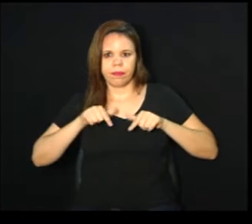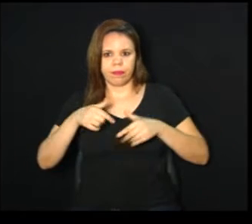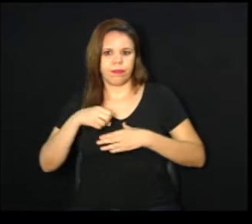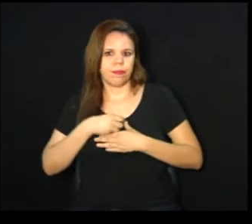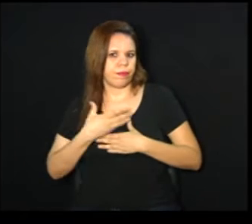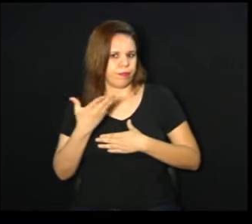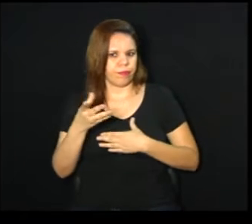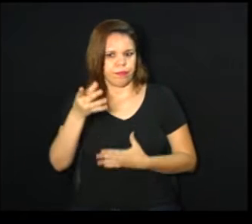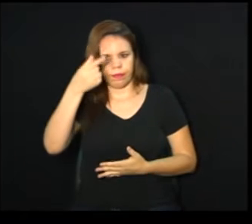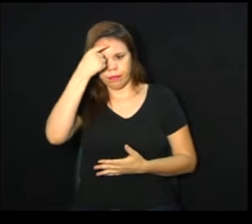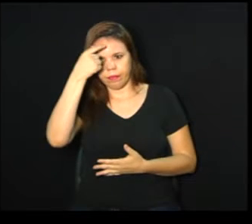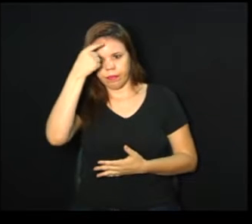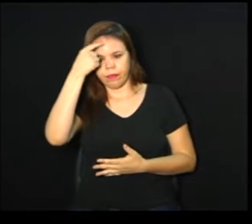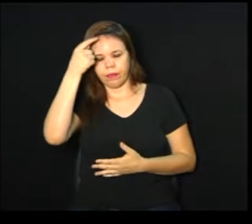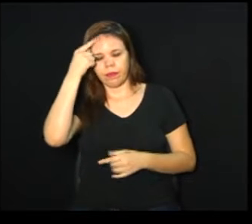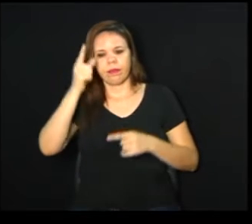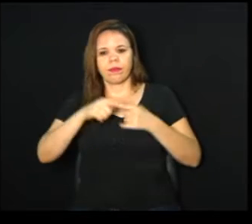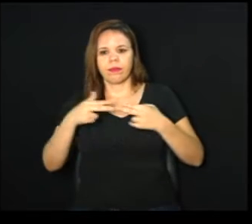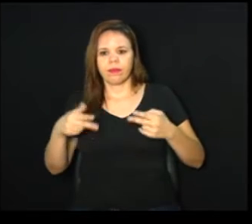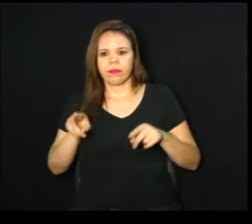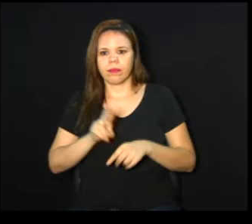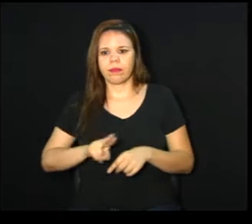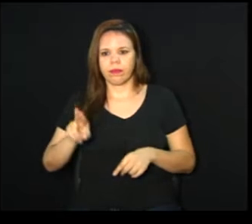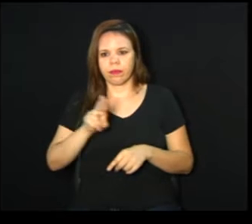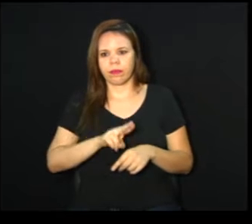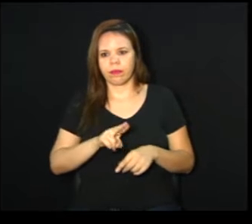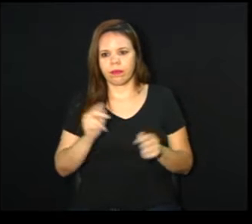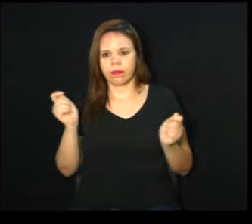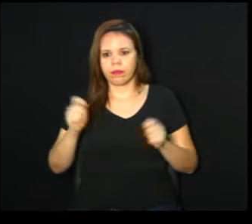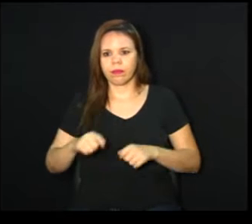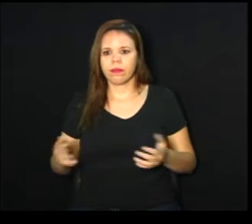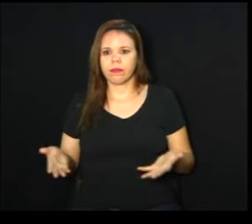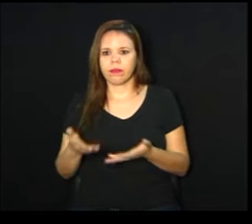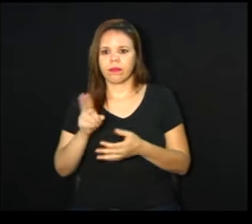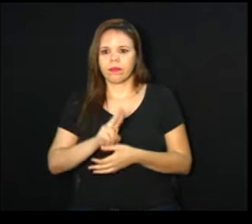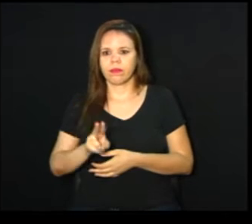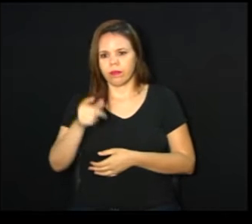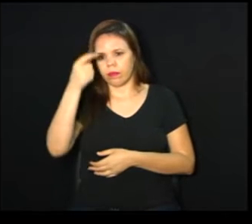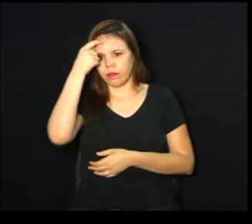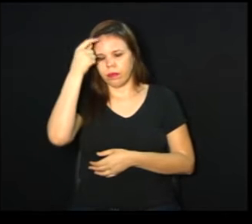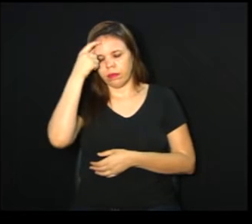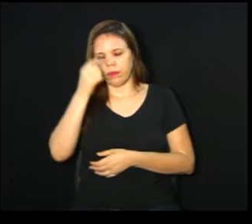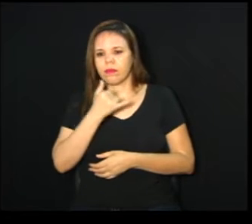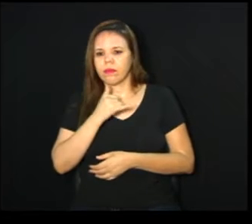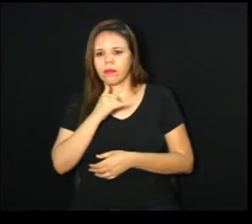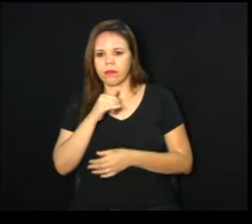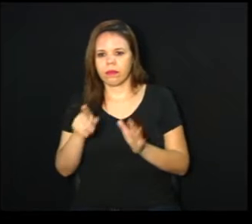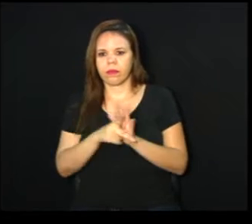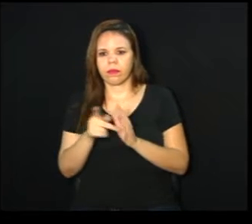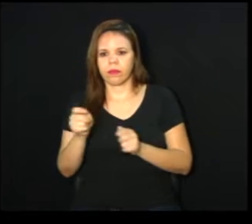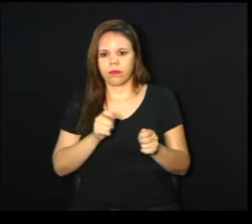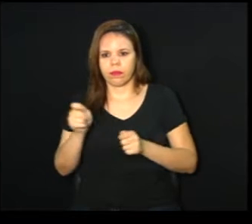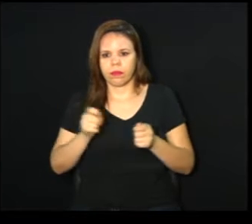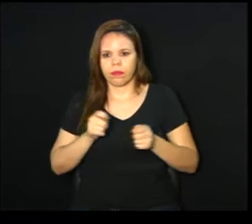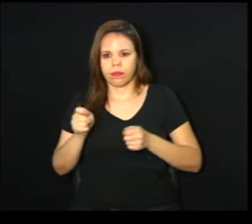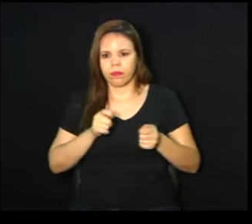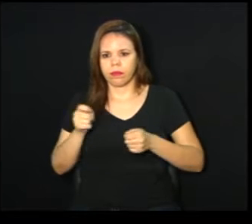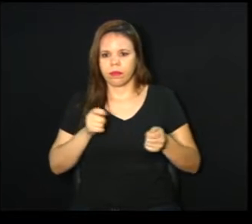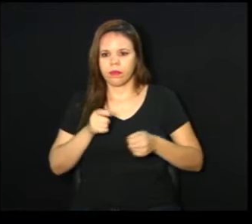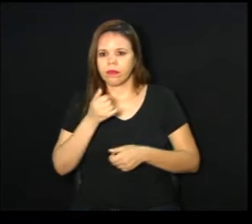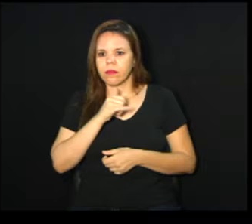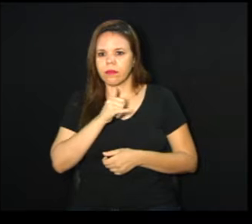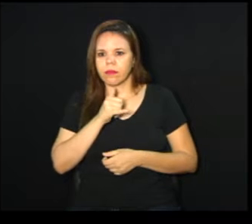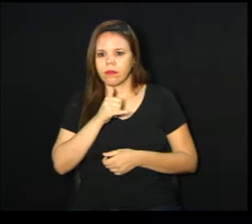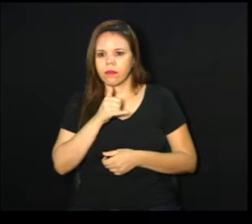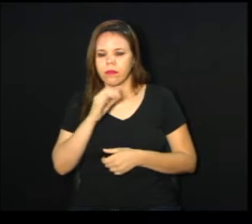eficiente e utilização de equipamentos eficientes nos possibilita o uso consciente da energia e a própria economia de energia. Então,